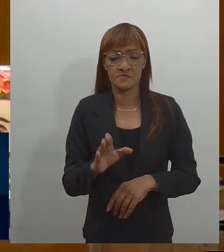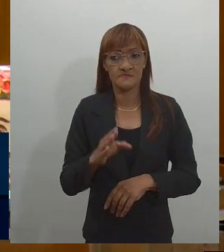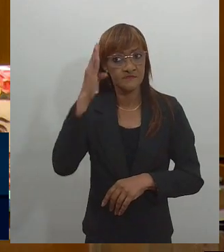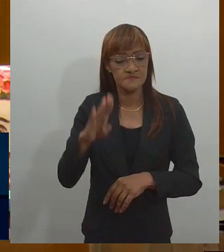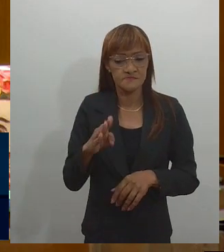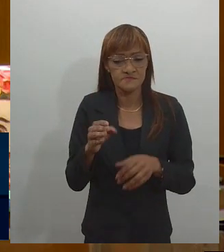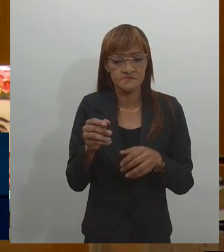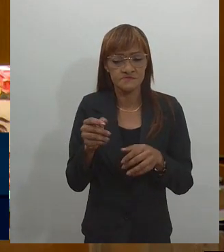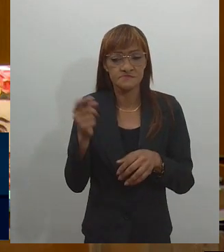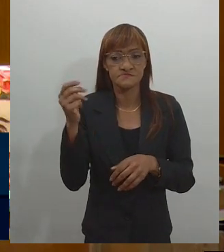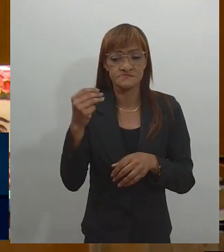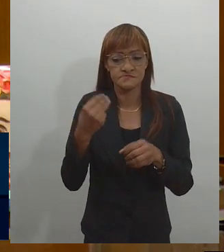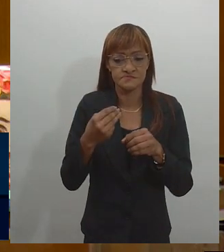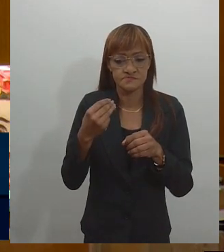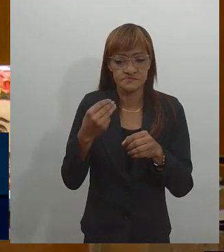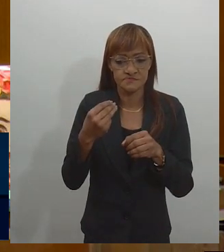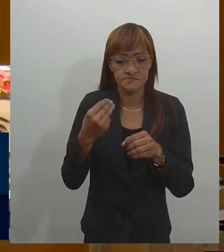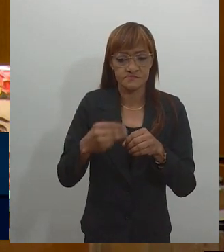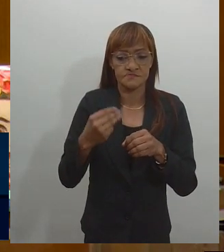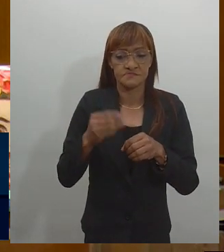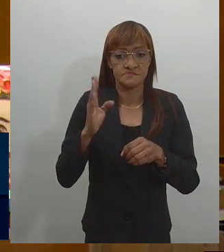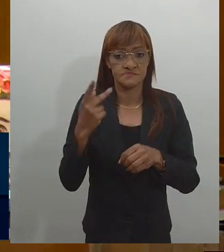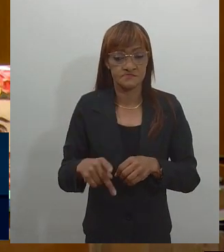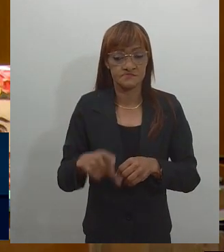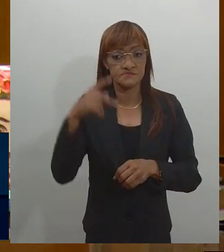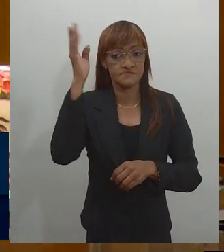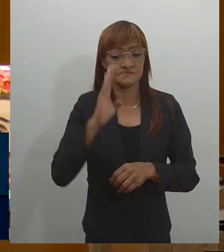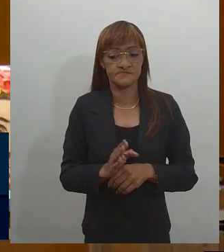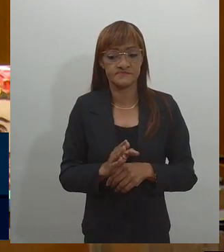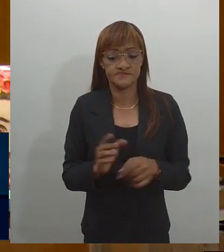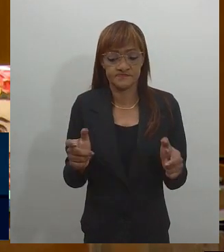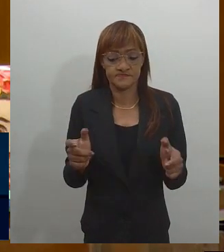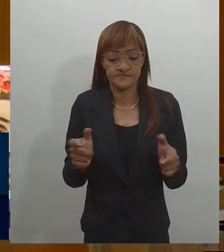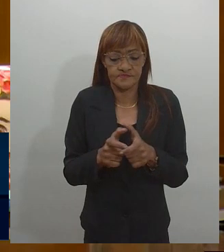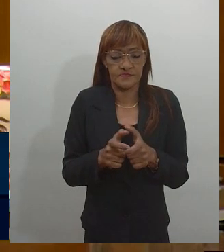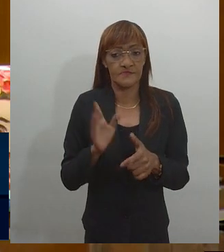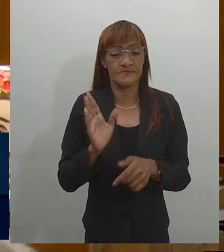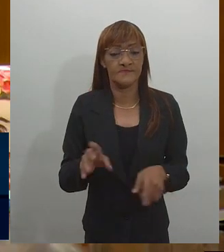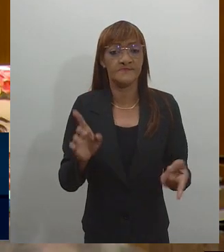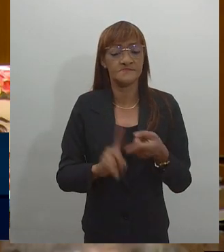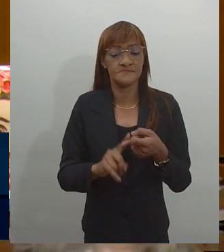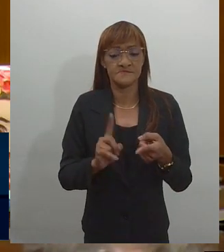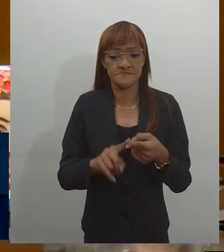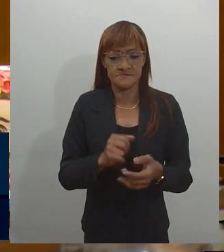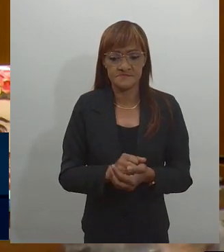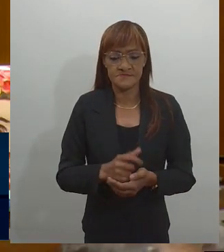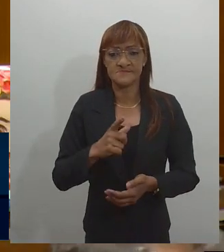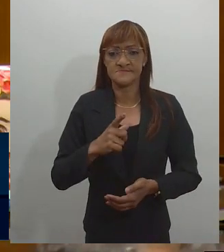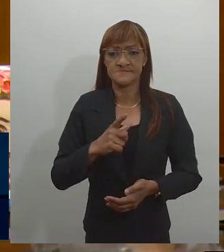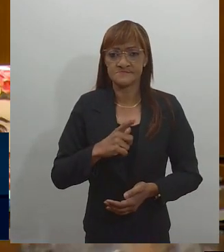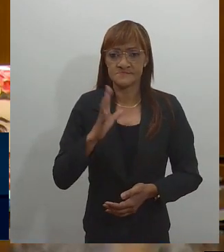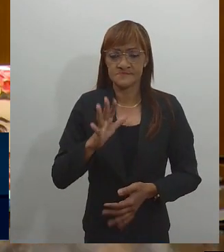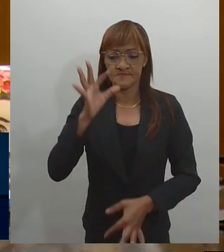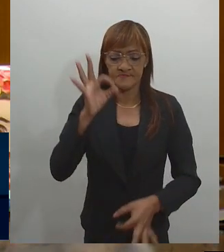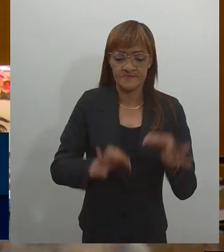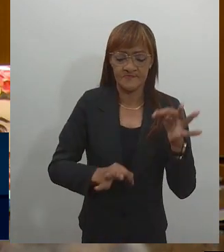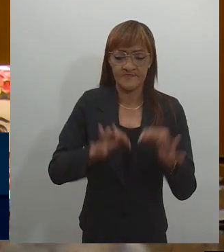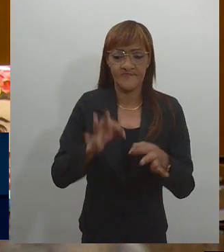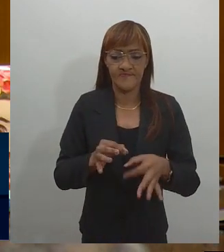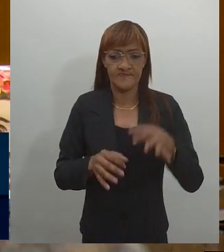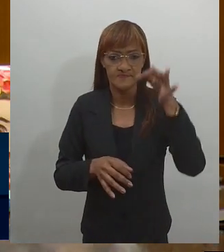municípios do Brasil, reconhecer jurídica e politicamente o exercício político de